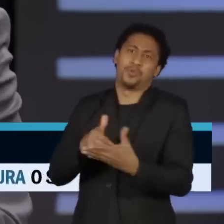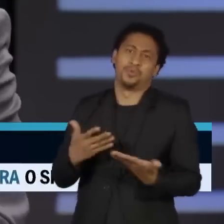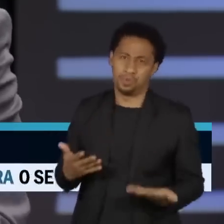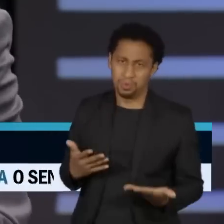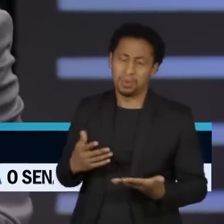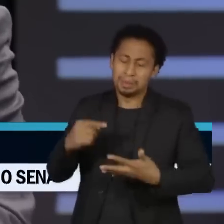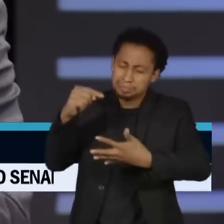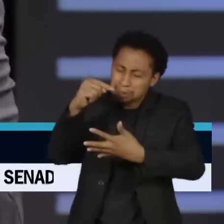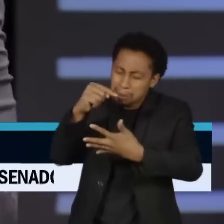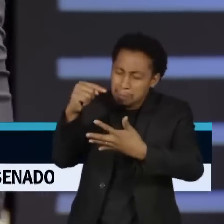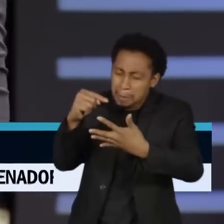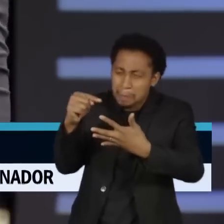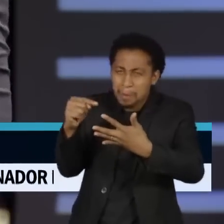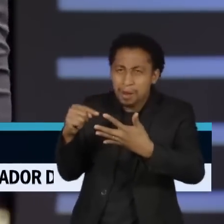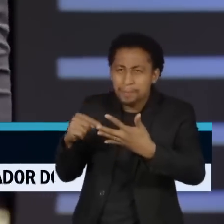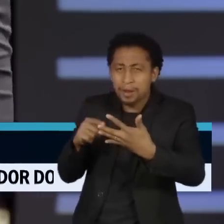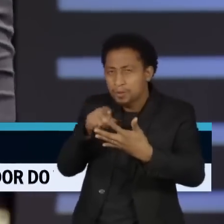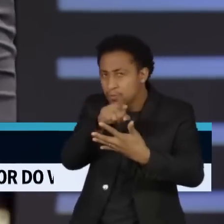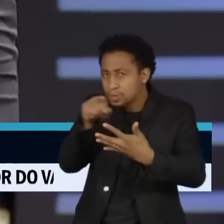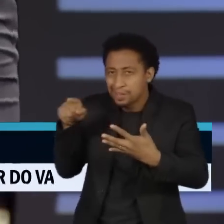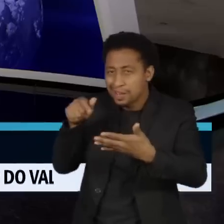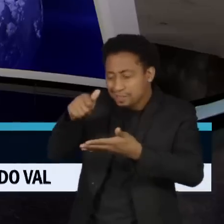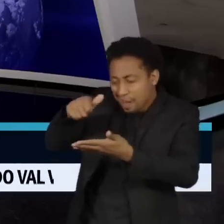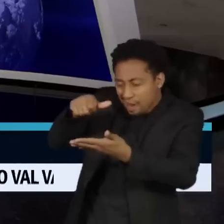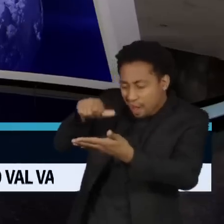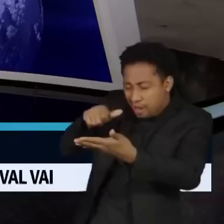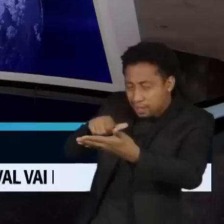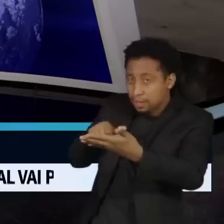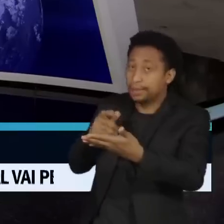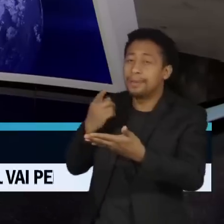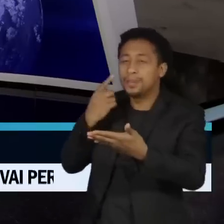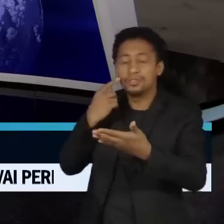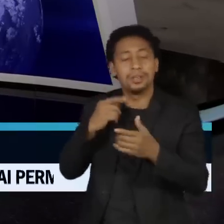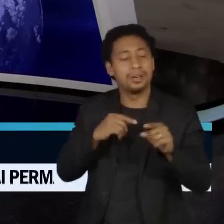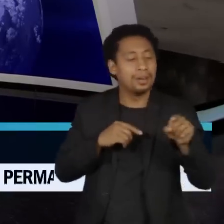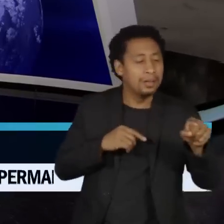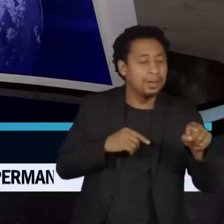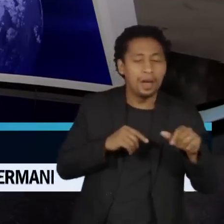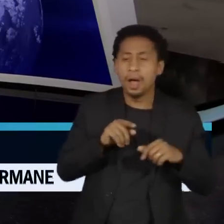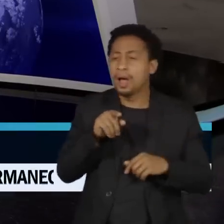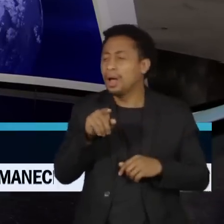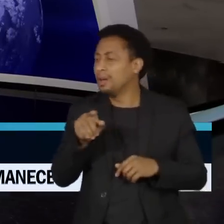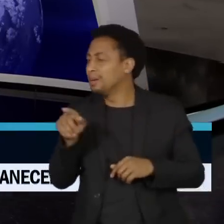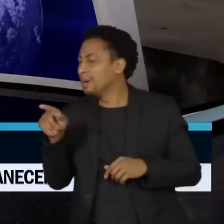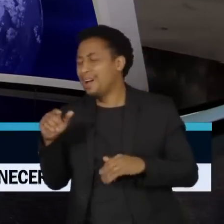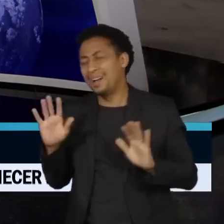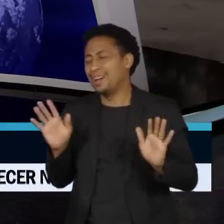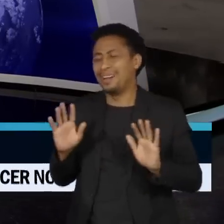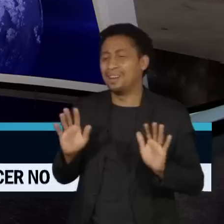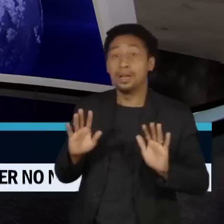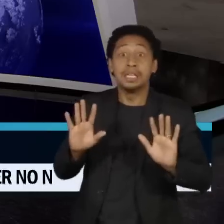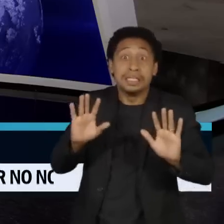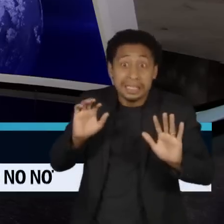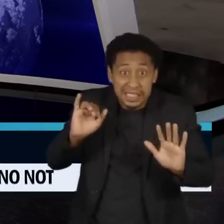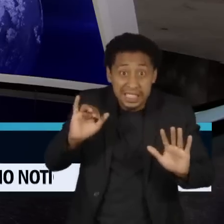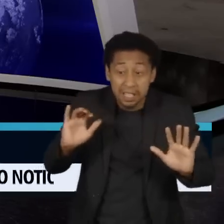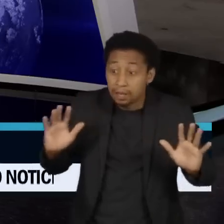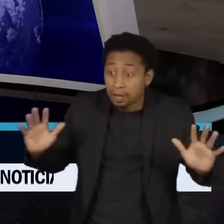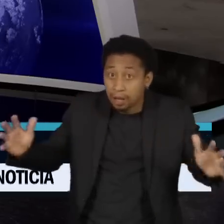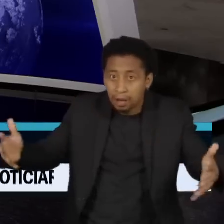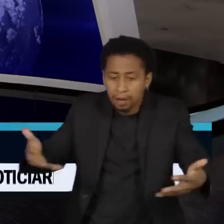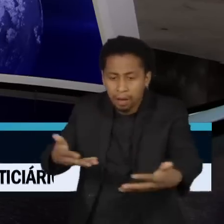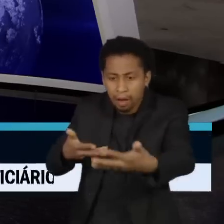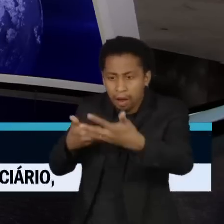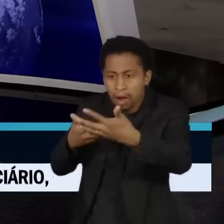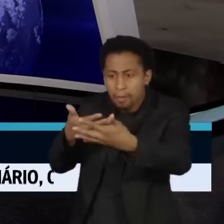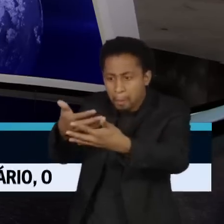elas separadamente, você vai falar, não, essa história aqui é uma tentativa que não deu em nada. Se você soma todas essas histórias, você tem uma narrativa bem consolidada